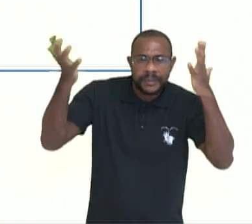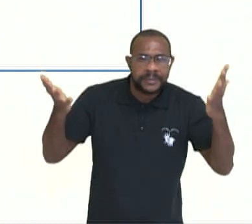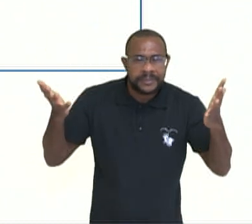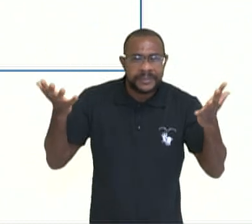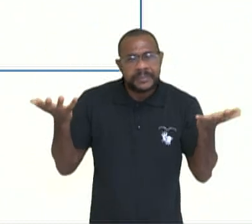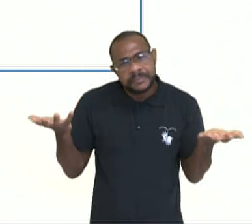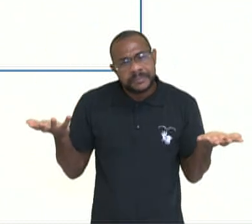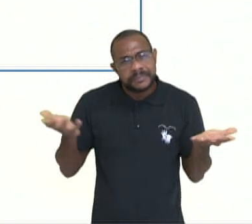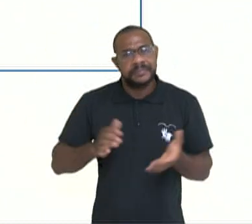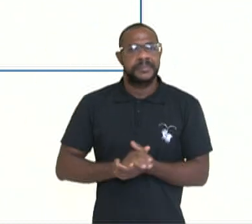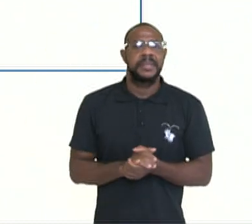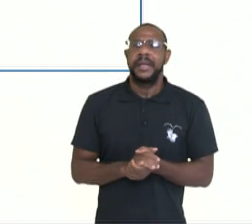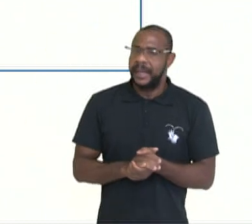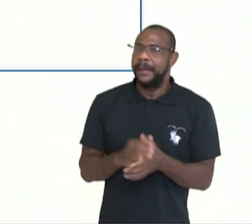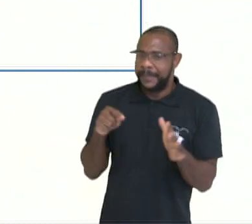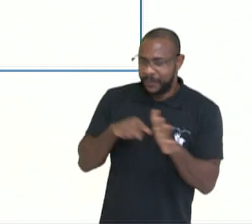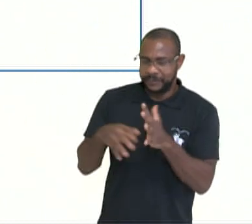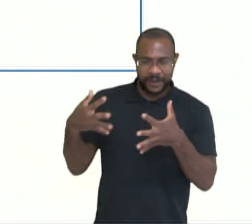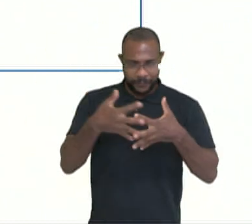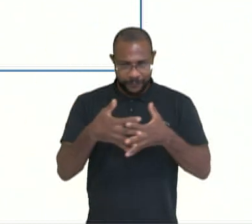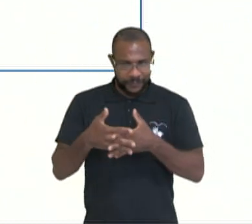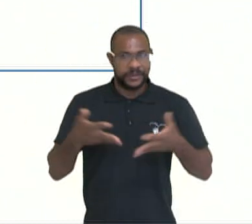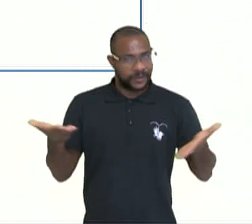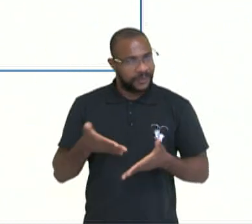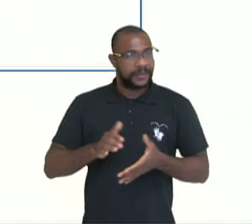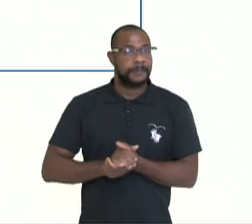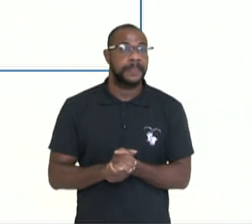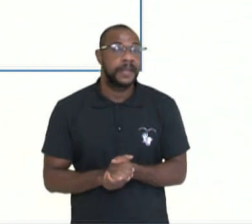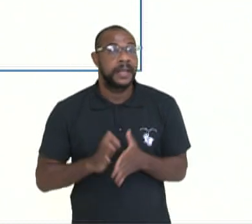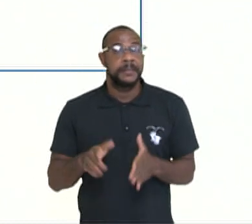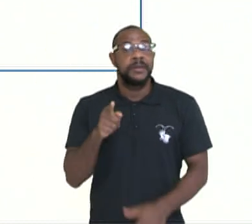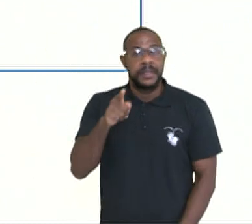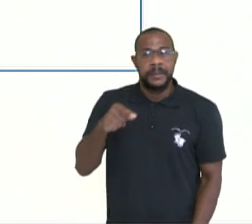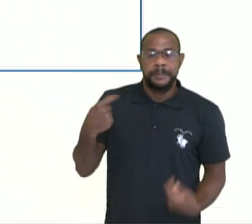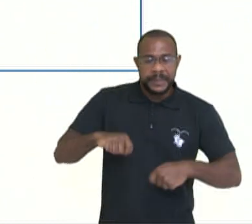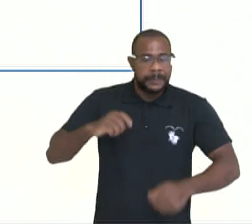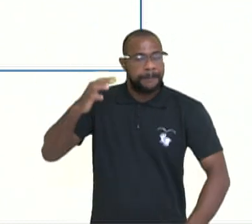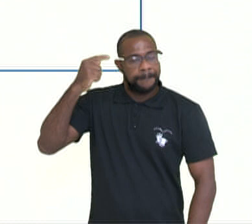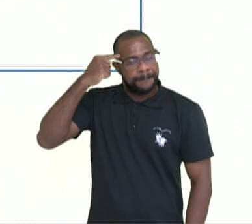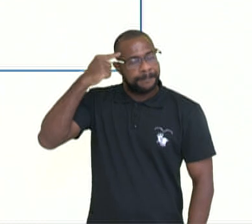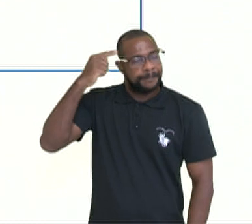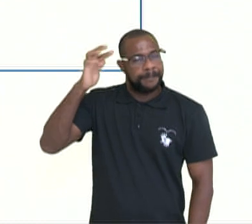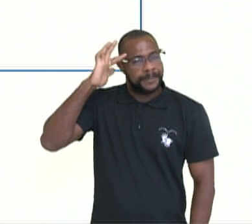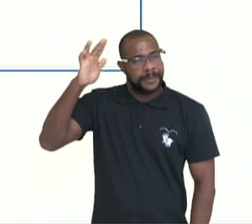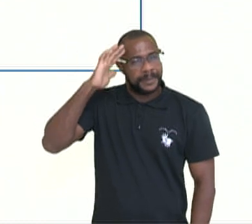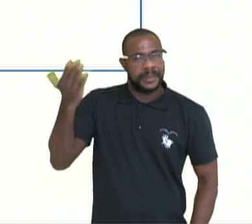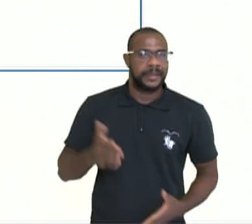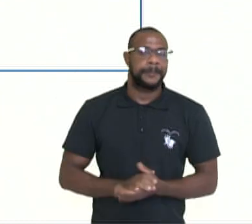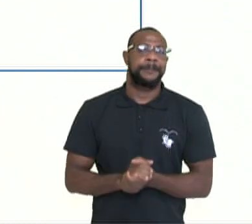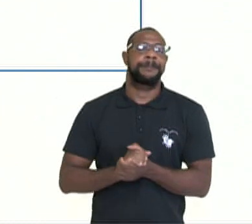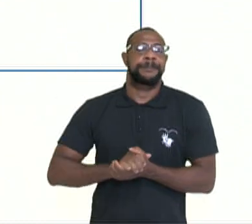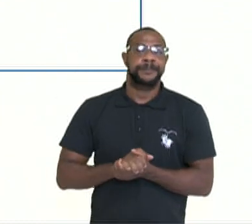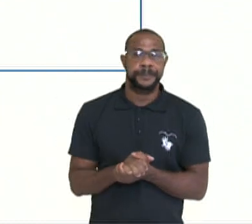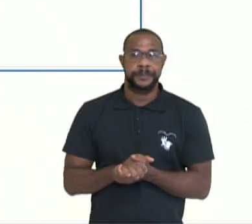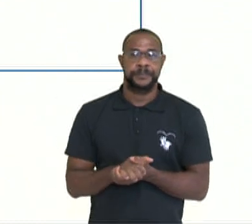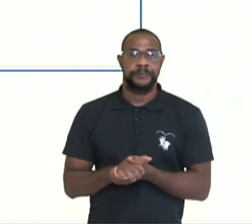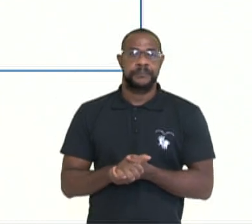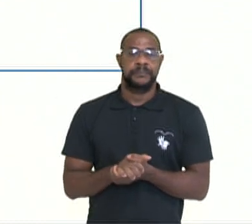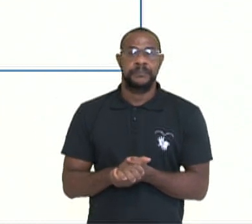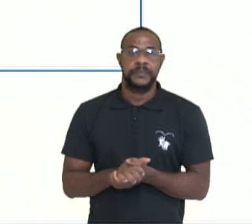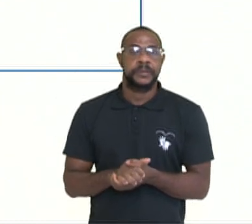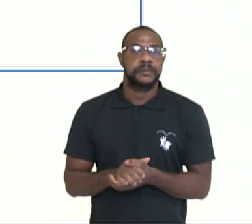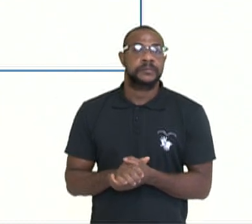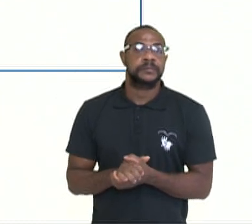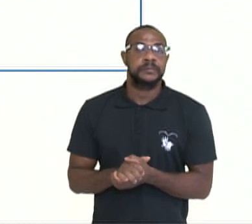são realmente para confundir um pouquinho agora. Mas isso é para levar à reflexão. E logo, logo vocês vão entender por quê. Quais